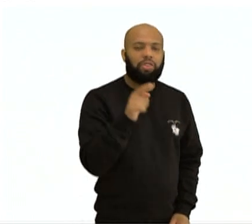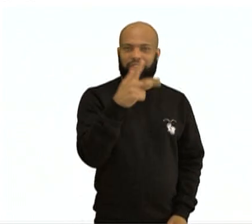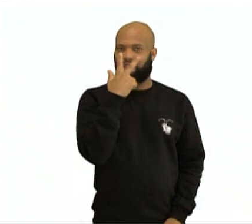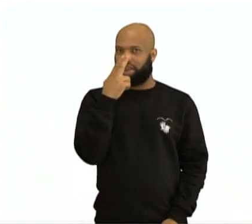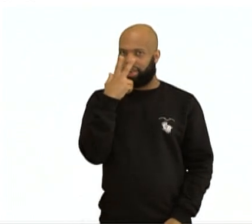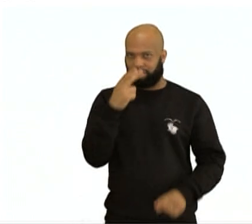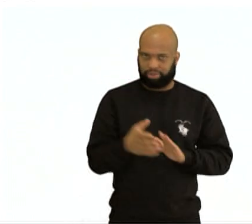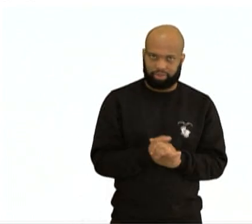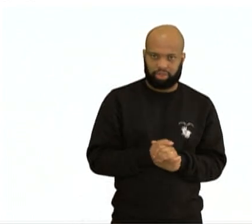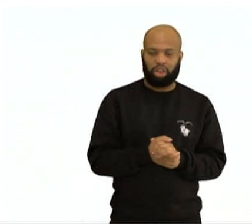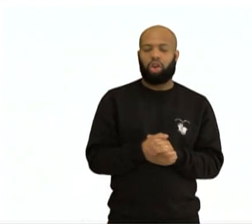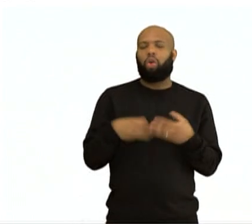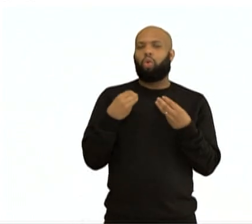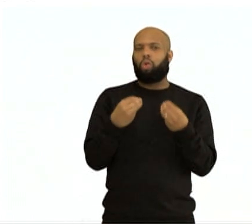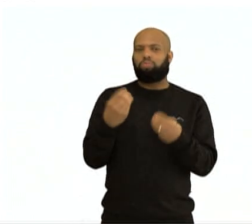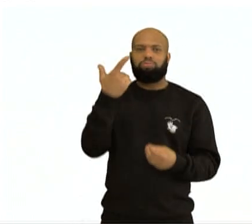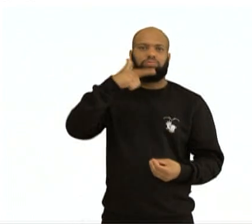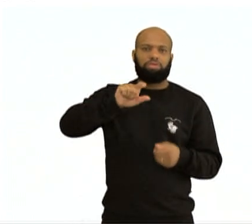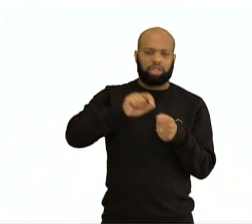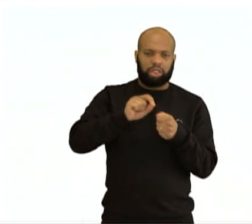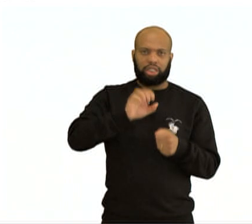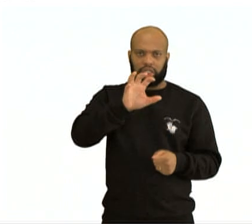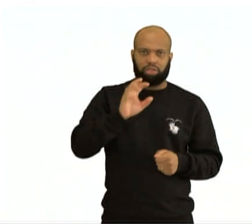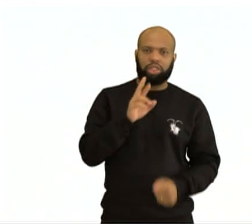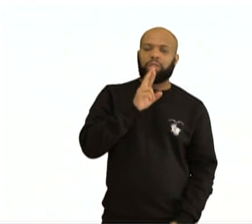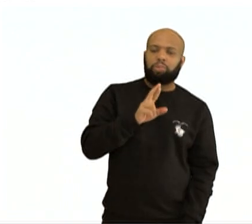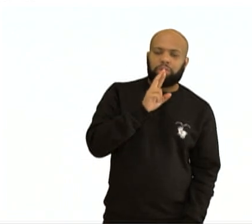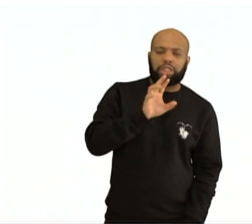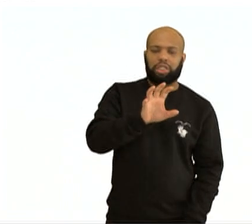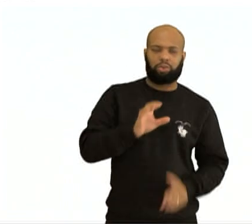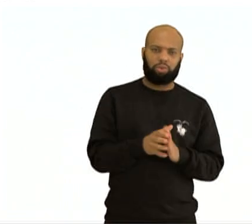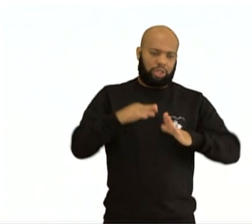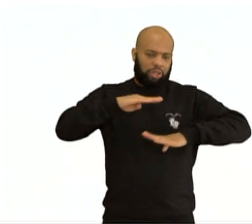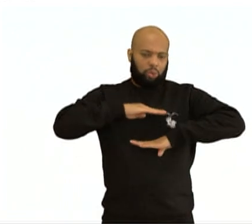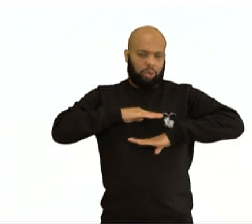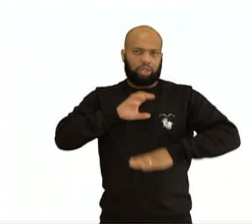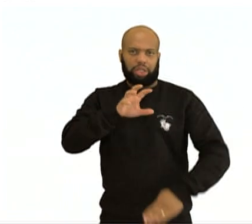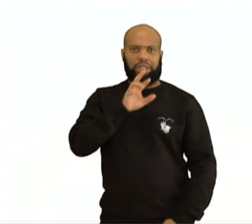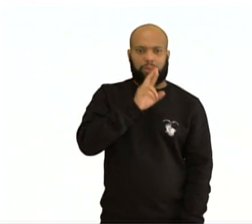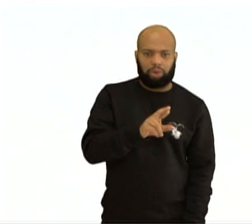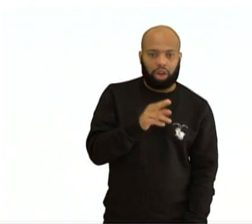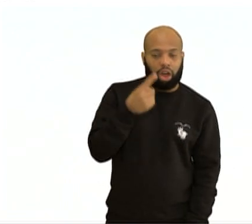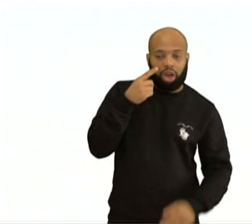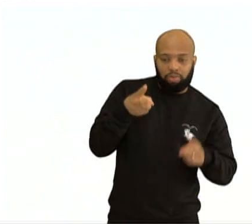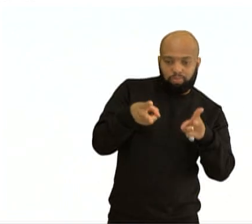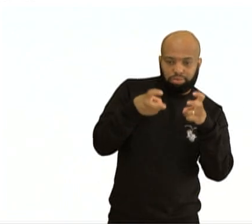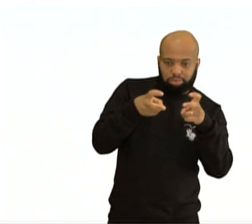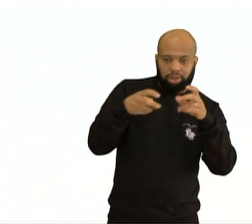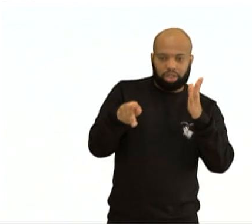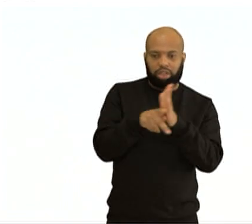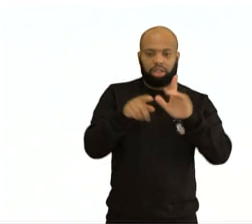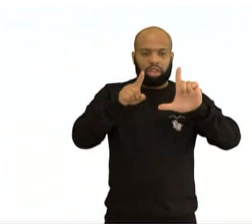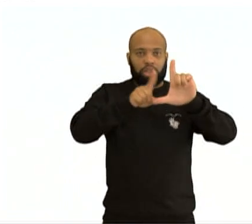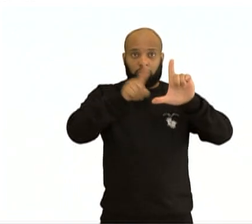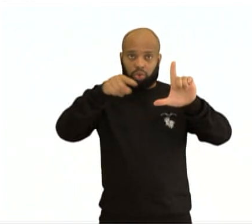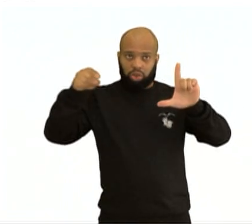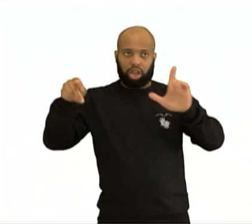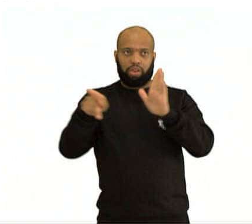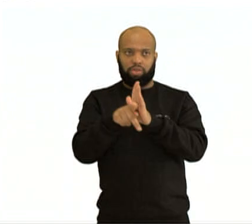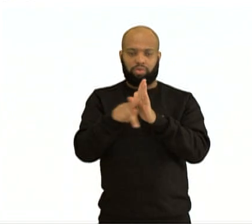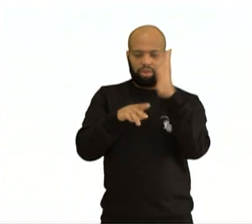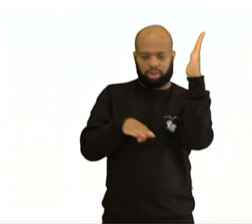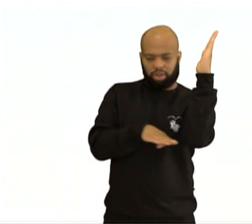Como será que a gente poderia fazer isso, resolver essa situação? Observe aqui que o gráfico, ali no eixo X, né, que a gente